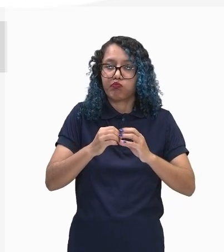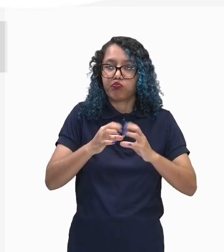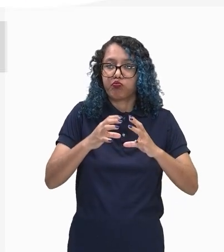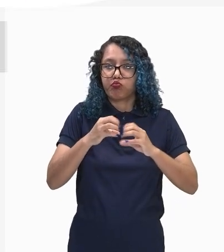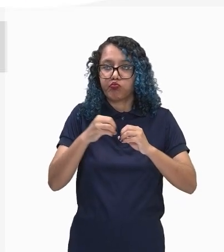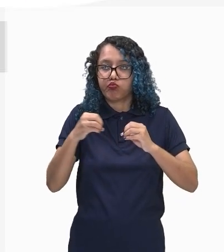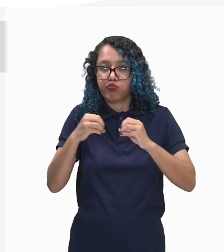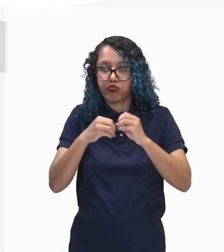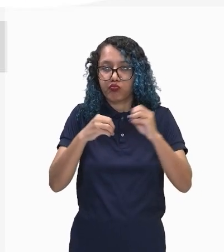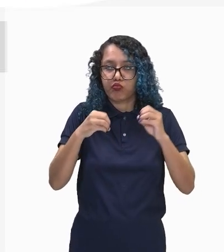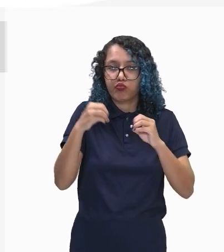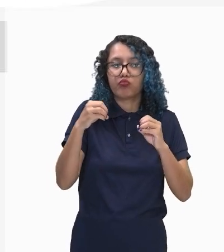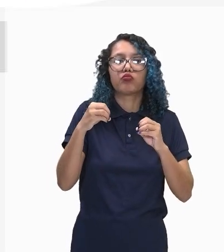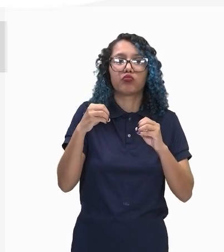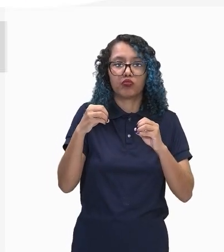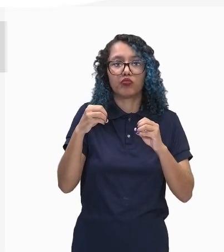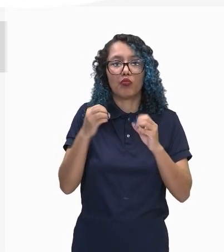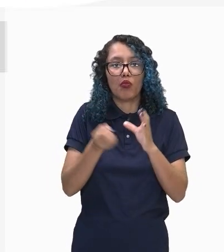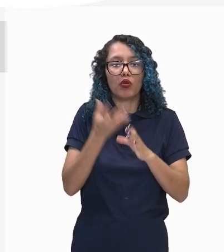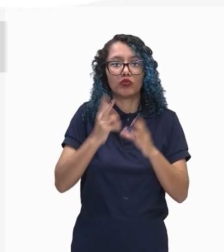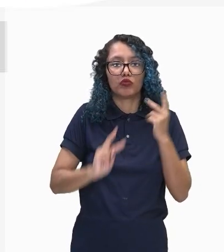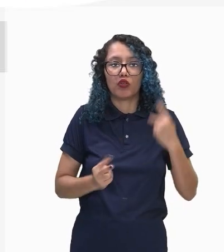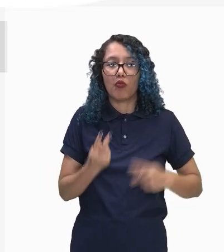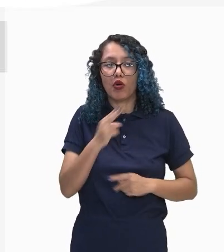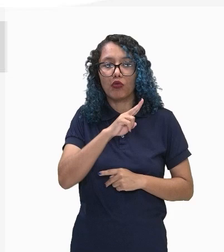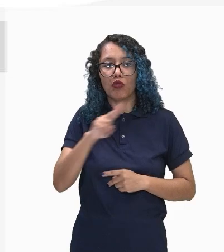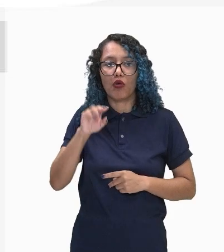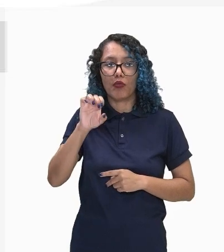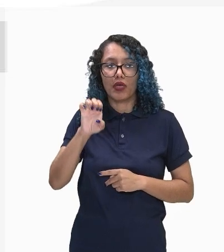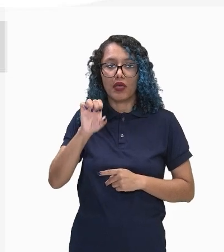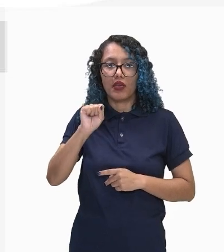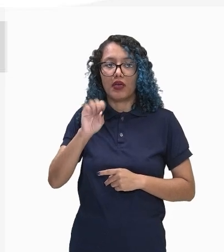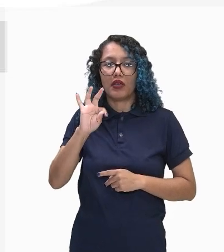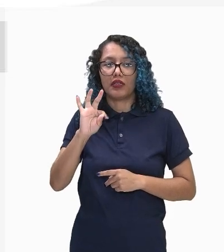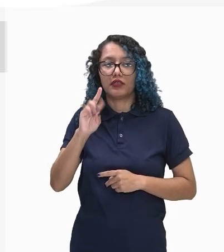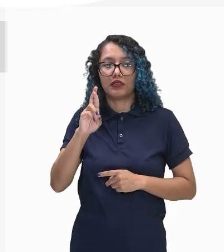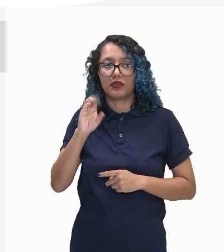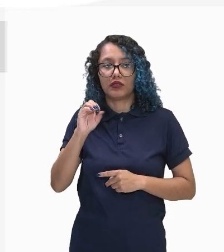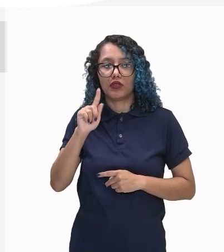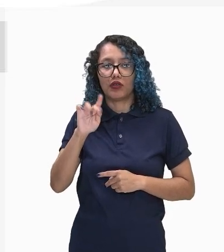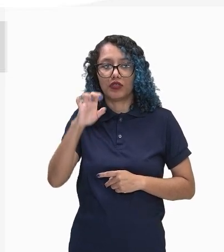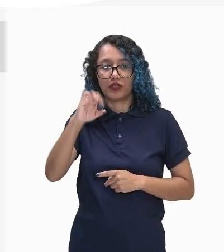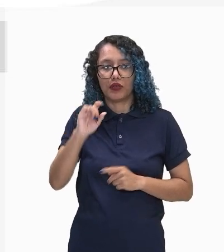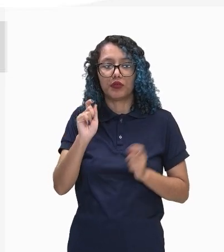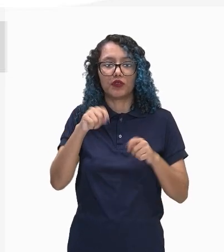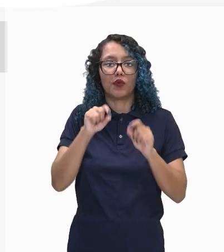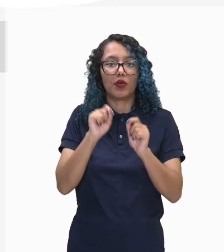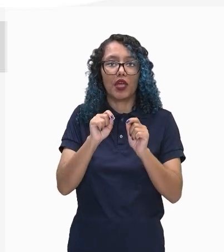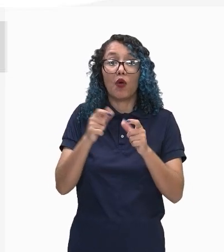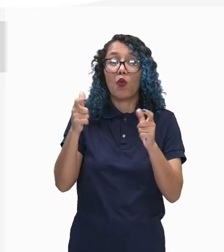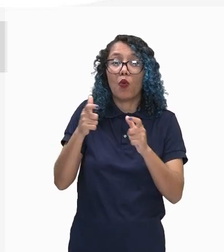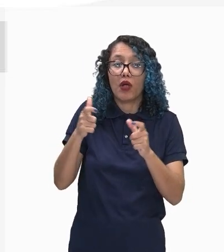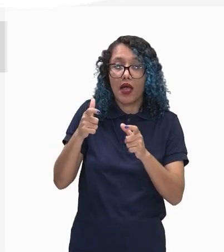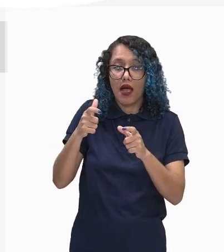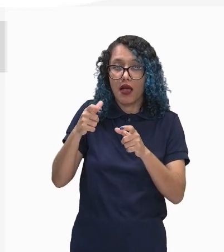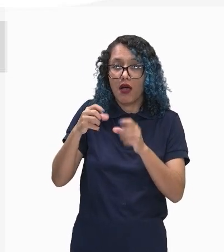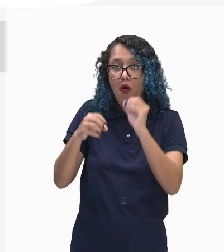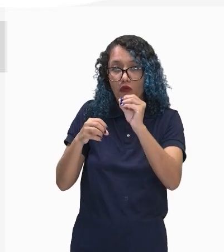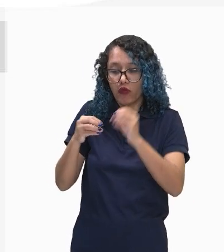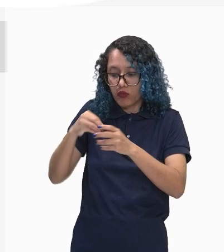hormônio chamado estrógeno. Esse hormônio faz com que o folículo, onde os óvulos ficam, né,